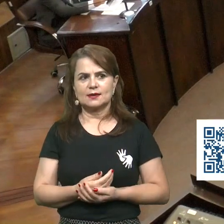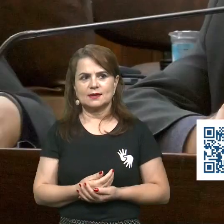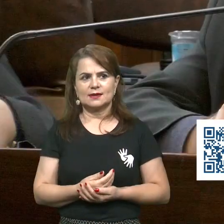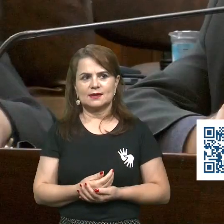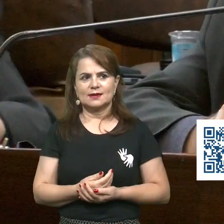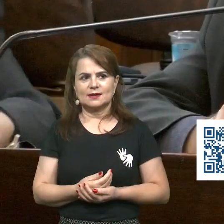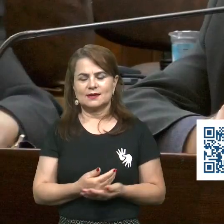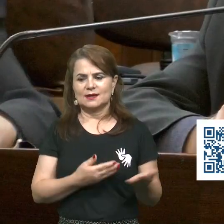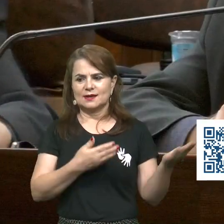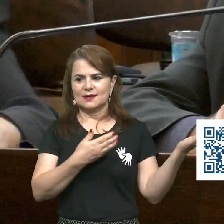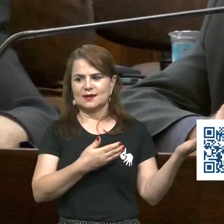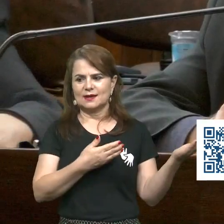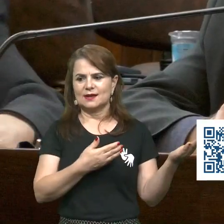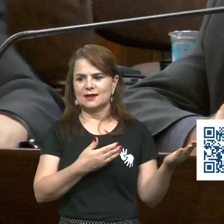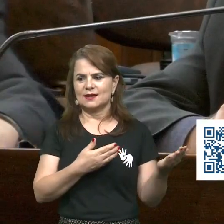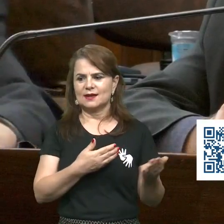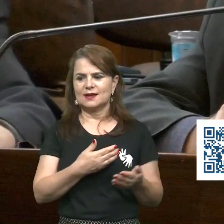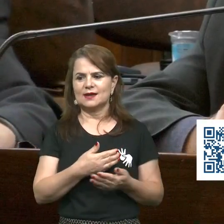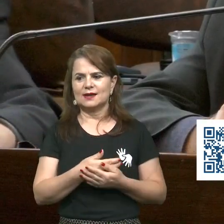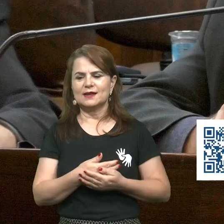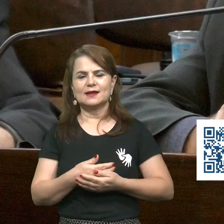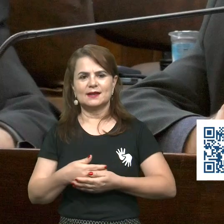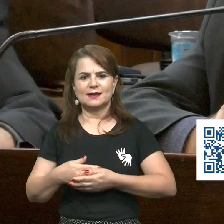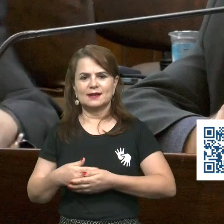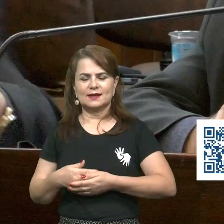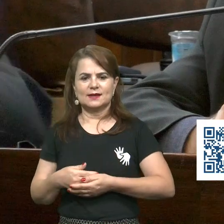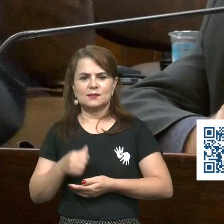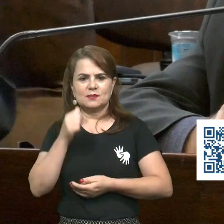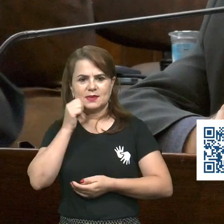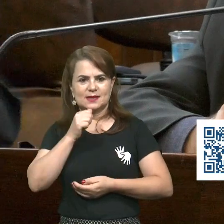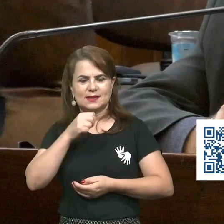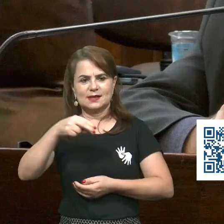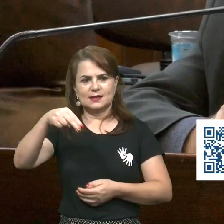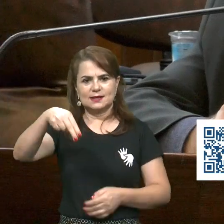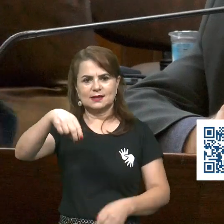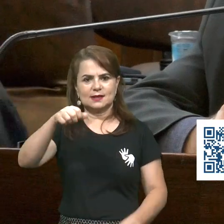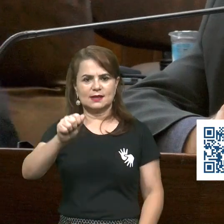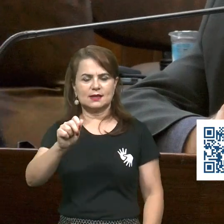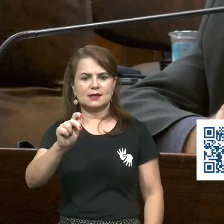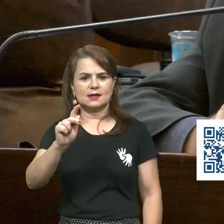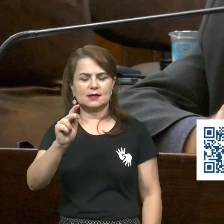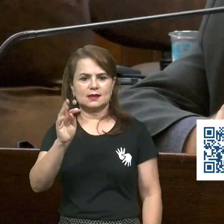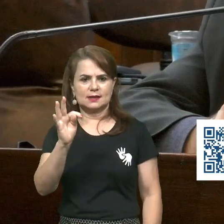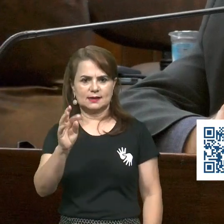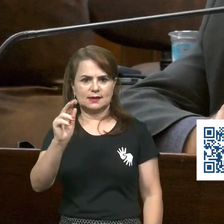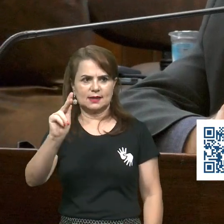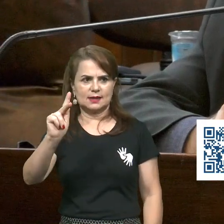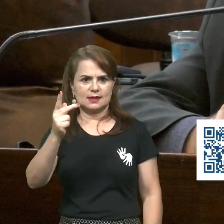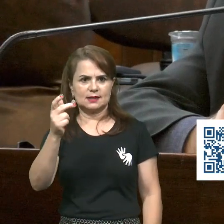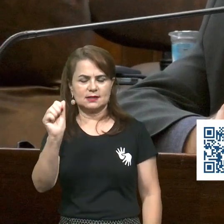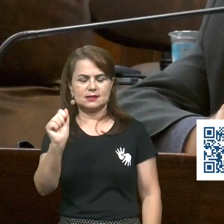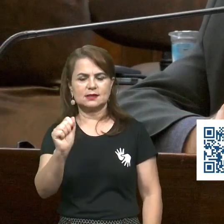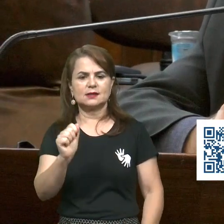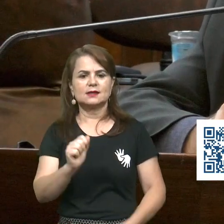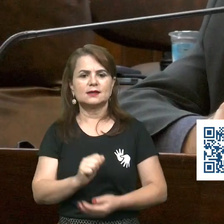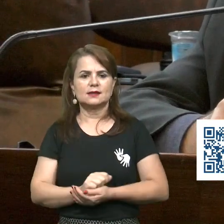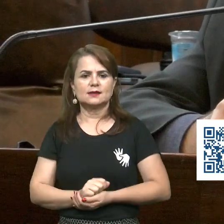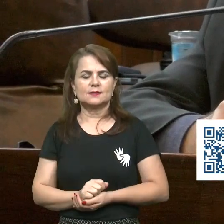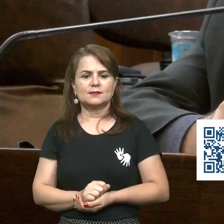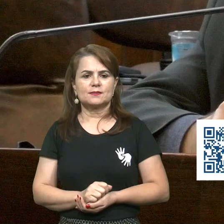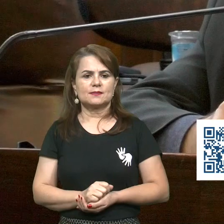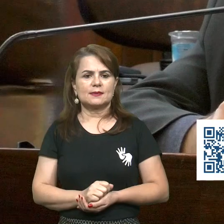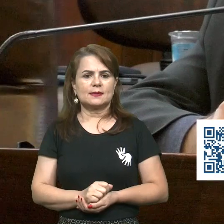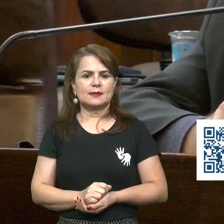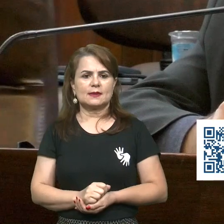Simões, dos Santos, de 7 anos, filha da Nayara Ribeiro Simões, o pai é o Jonatas dos Santos,